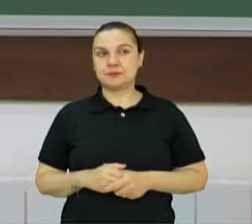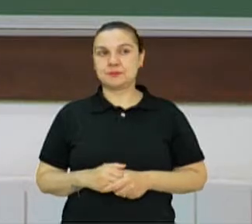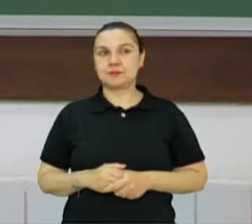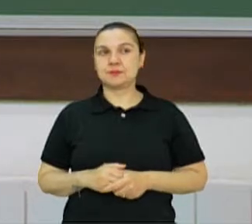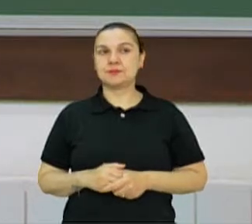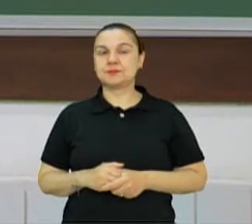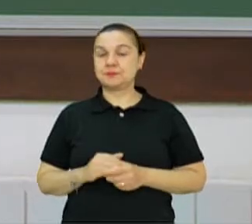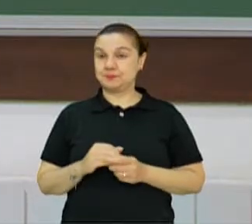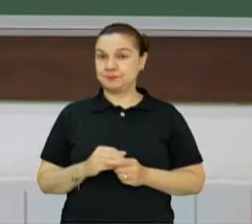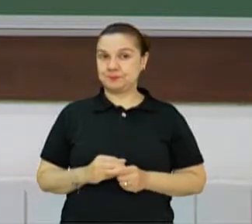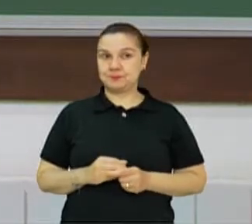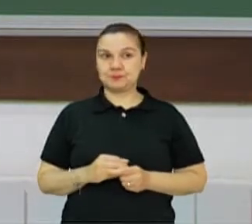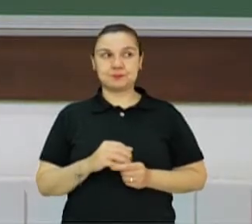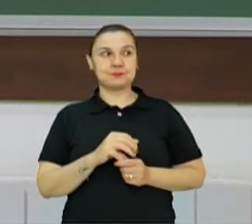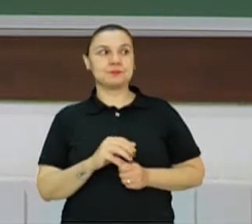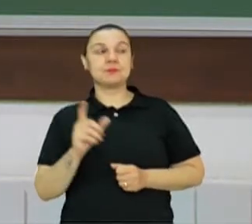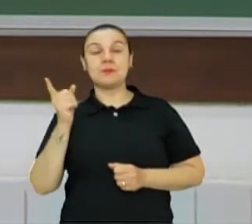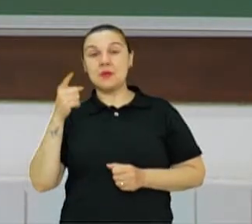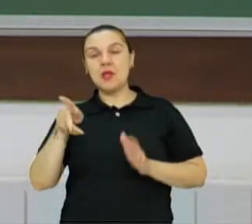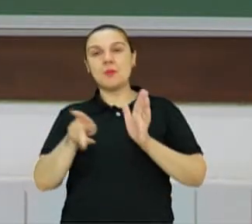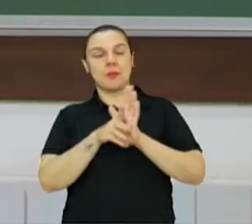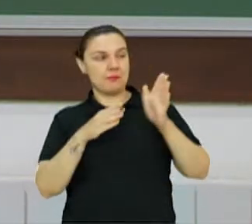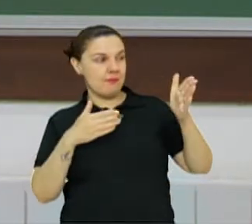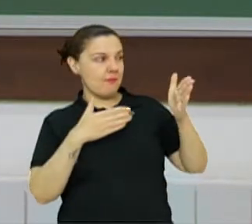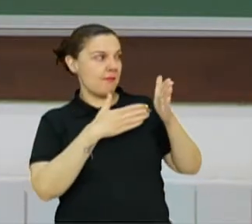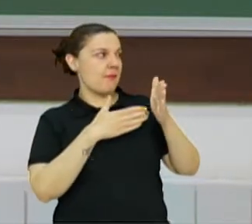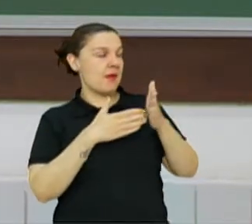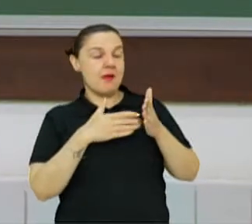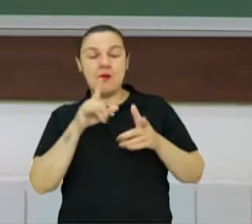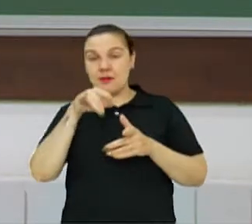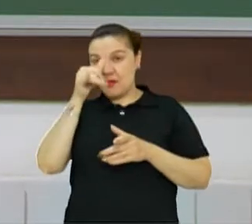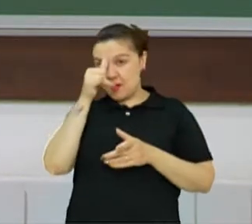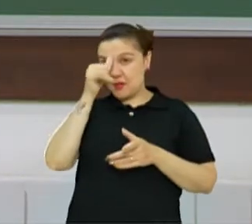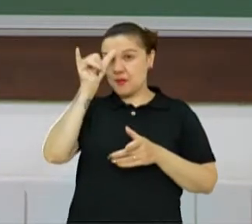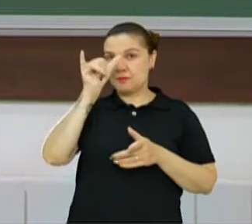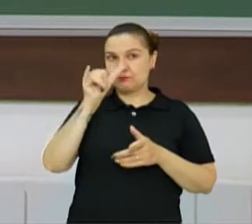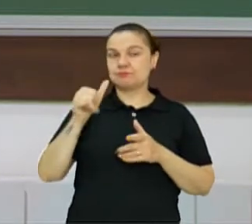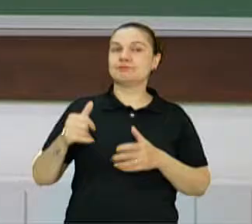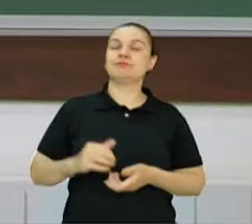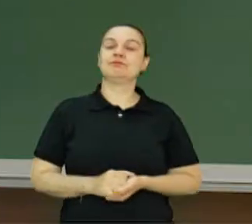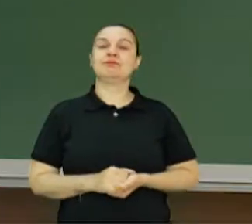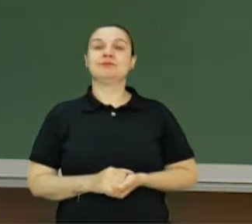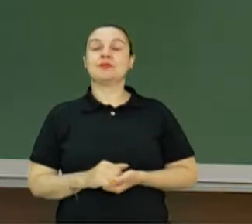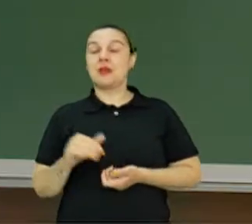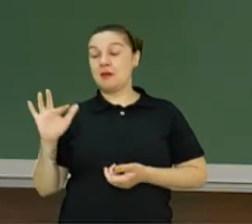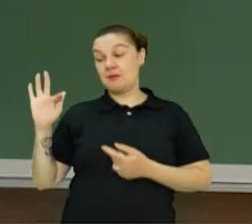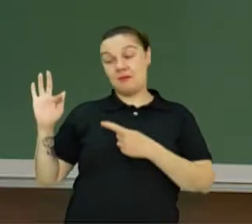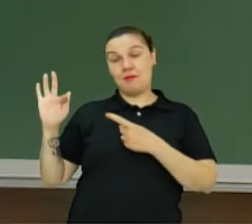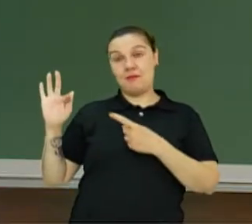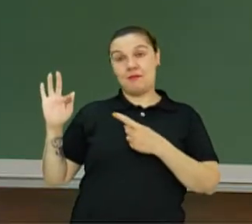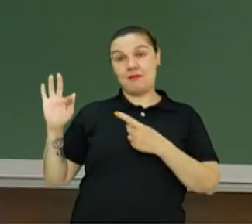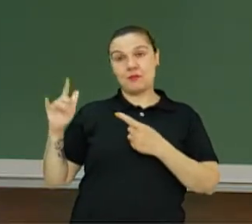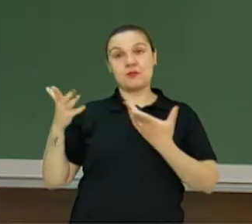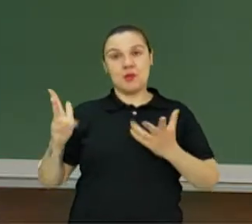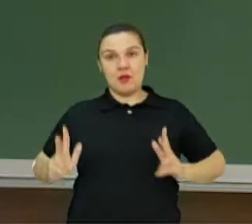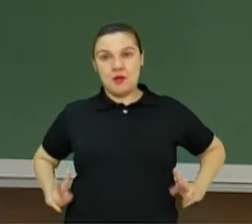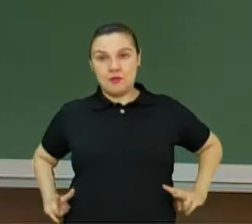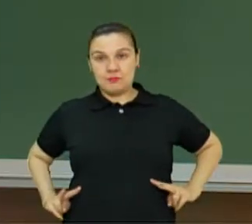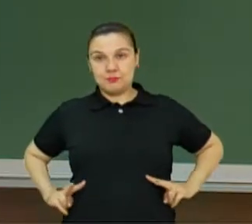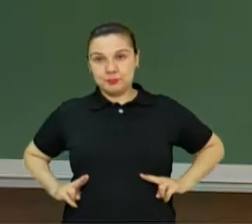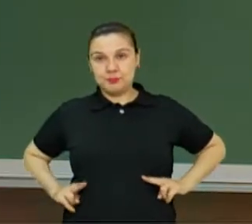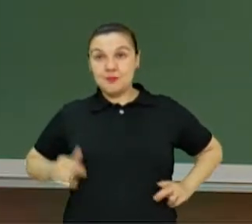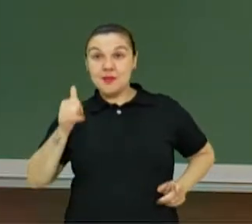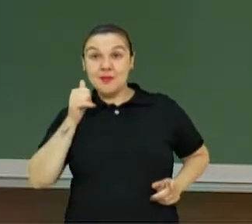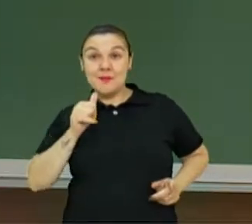o ovócito. E é um método, então, de barreira que vai impedir esse encontro. E na letra F, o método